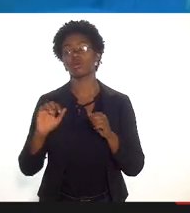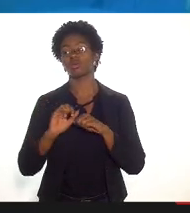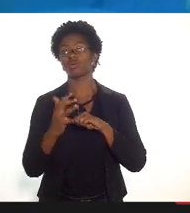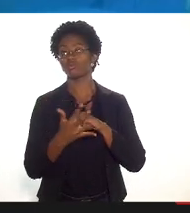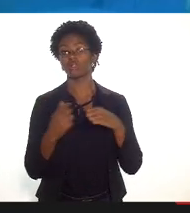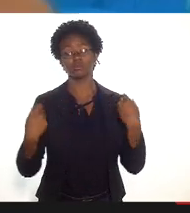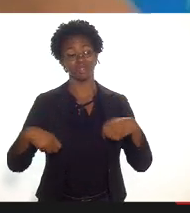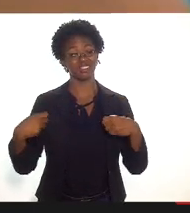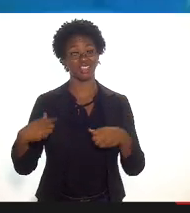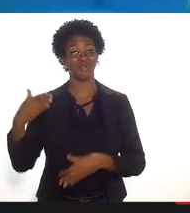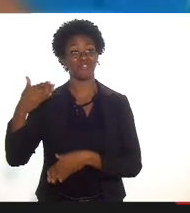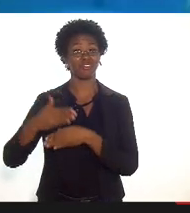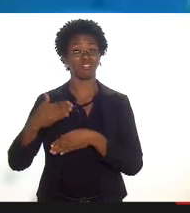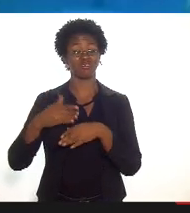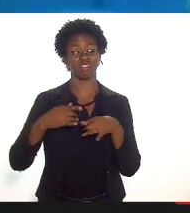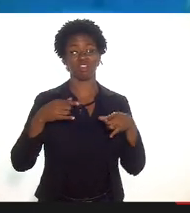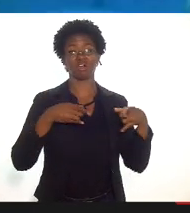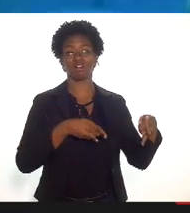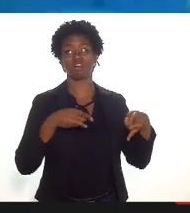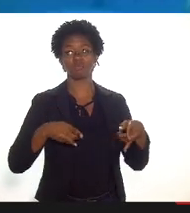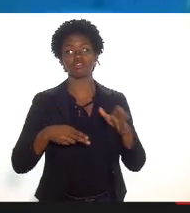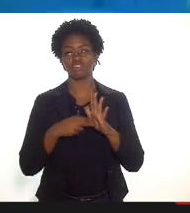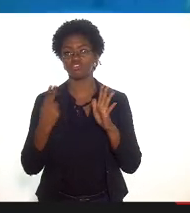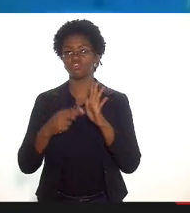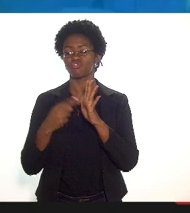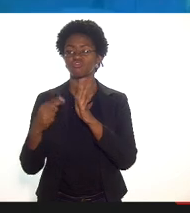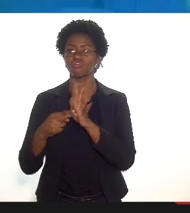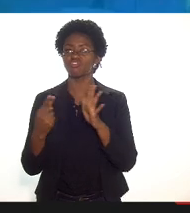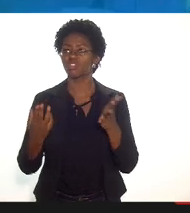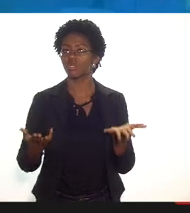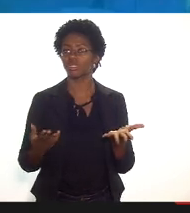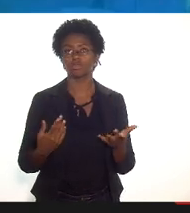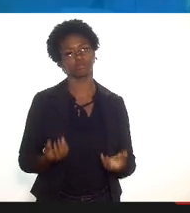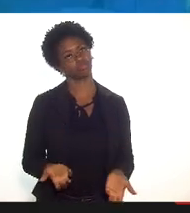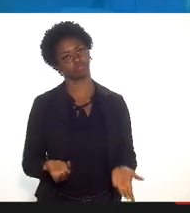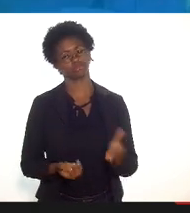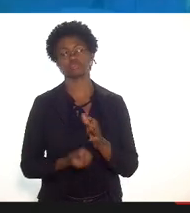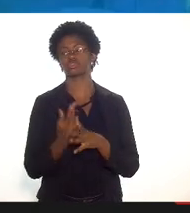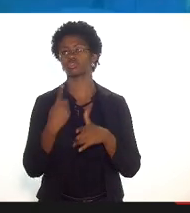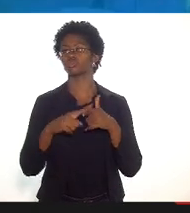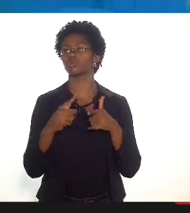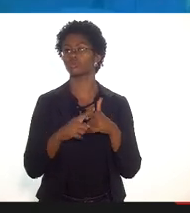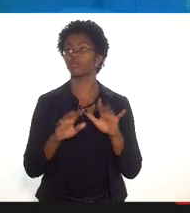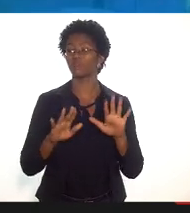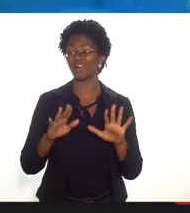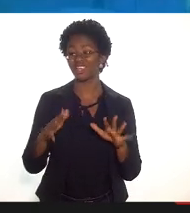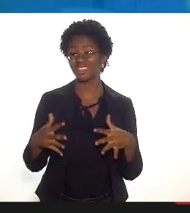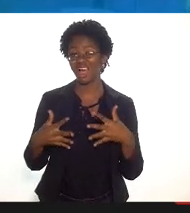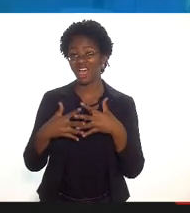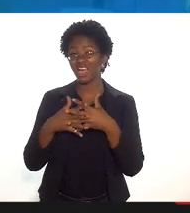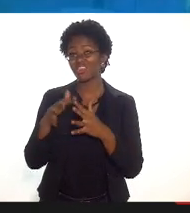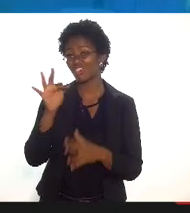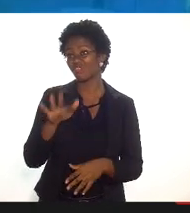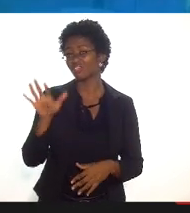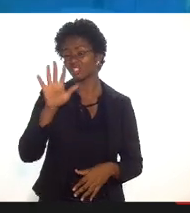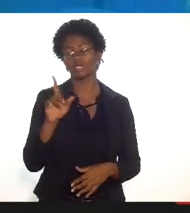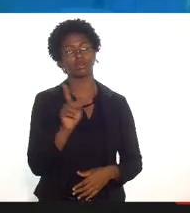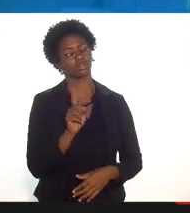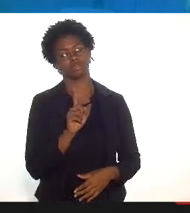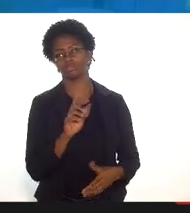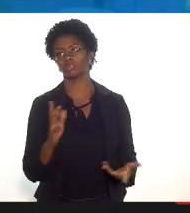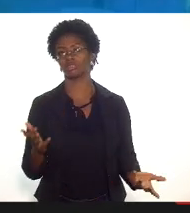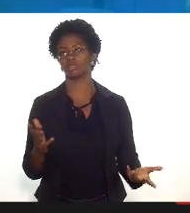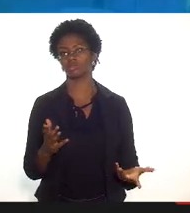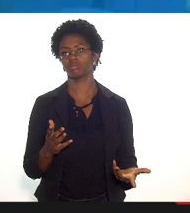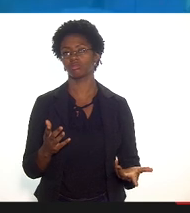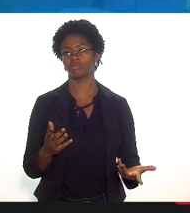leite de cardiologia, leite de neurocirurgia, leite de cirurgia vascular. Ou seja, criou um problema. Mas na rede federal, não. Você imagina que, só para você ter uma